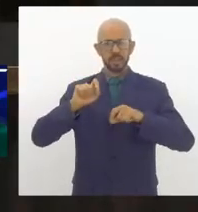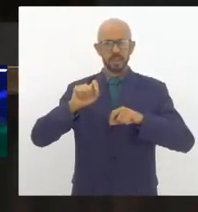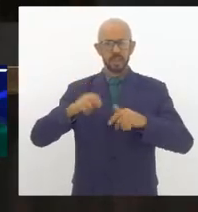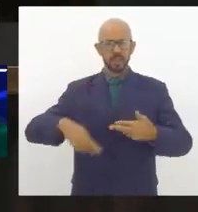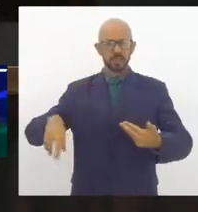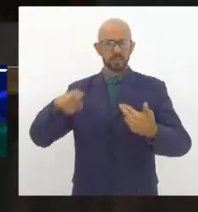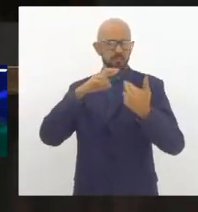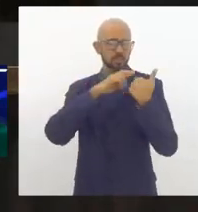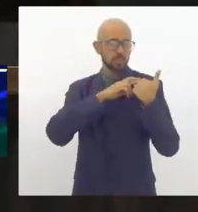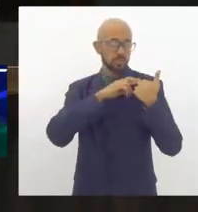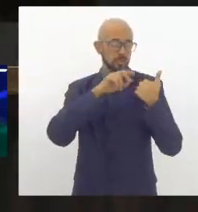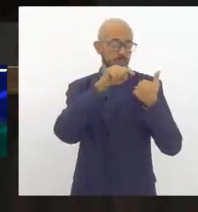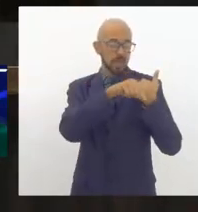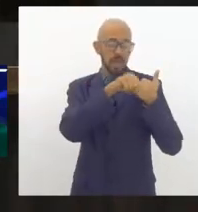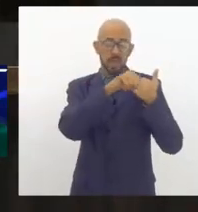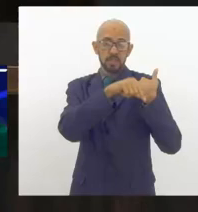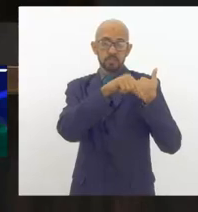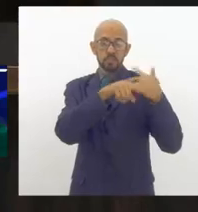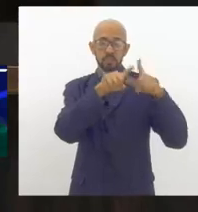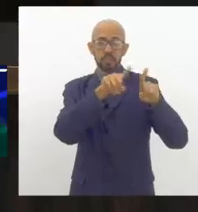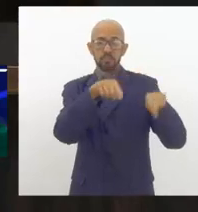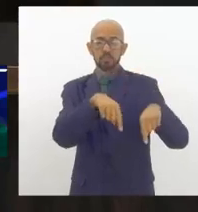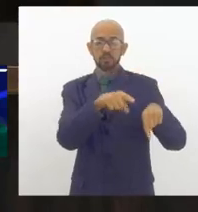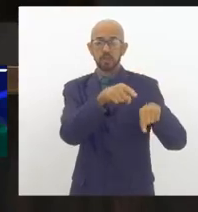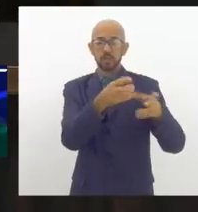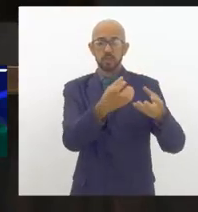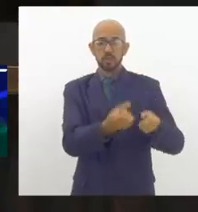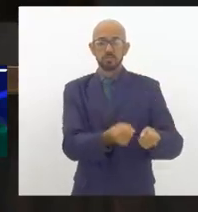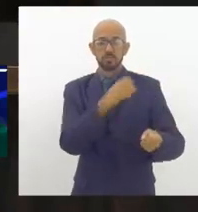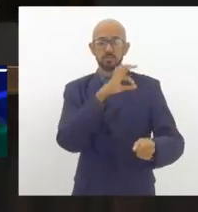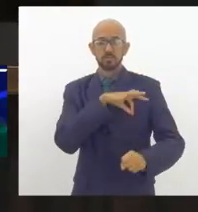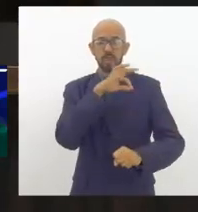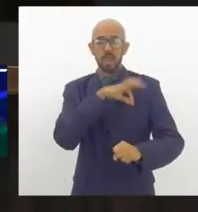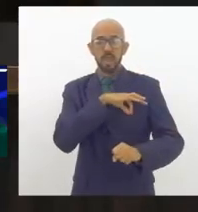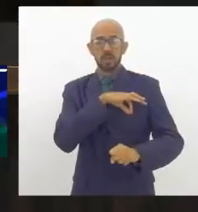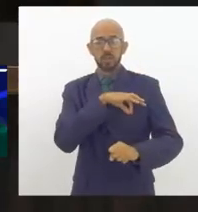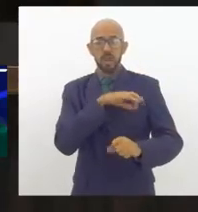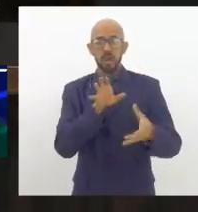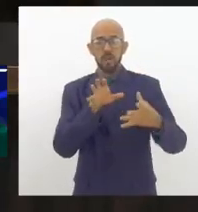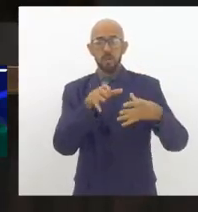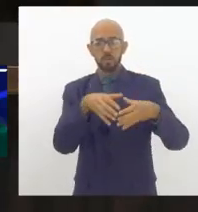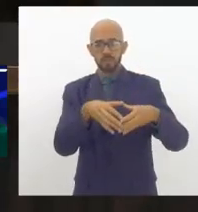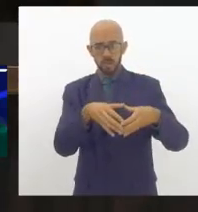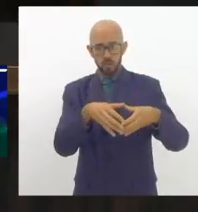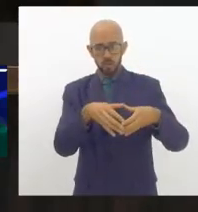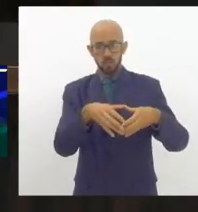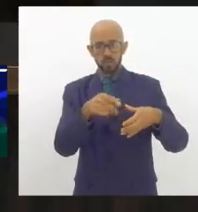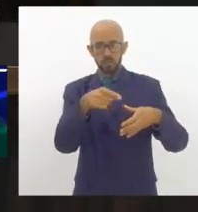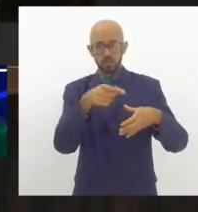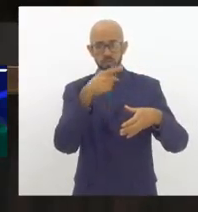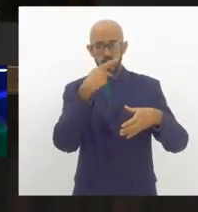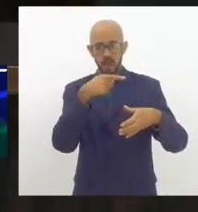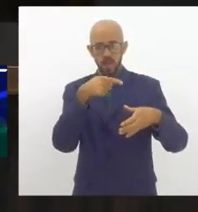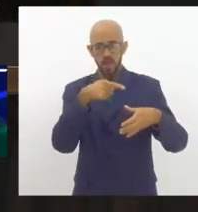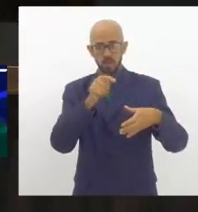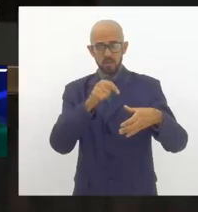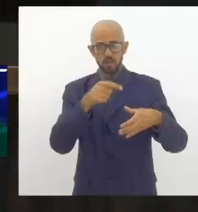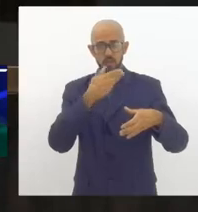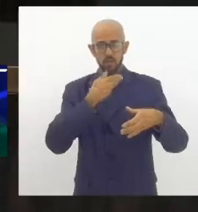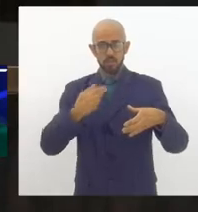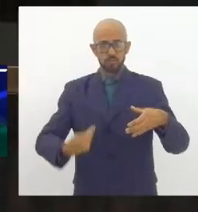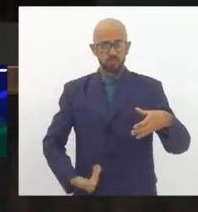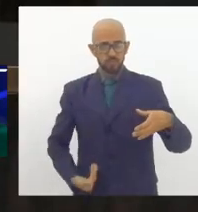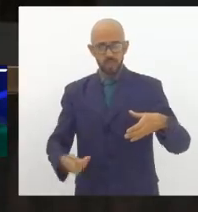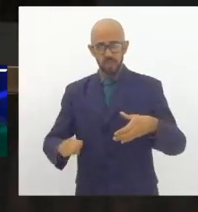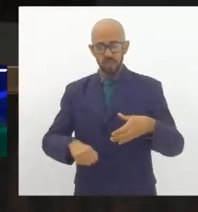daquele cargo e o recebimento daquele salário a comissão que tanto se diz que o governo cortou na